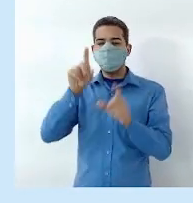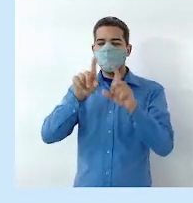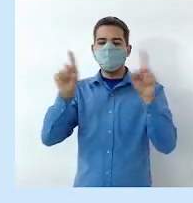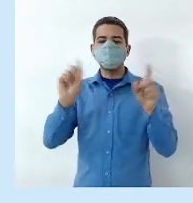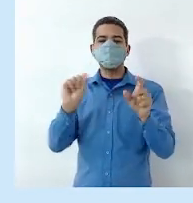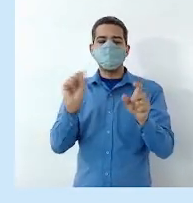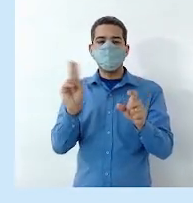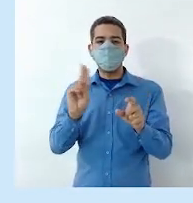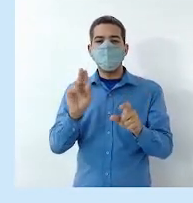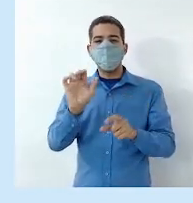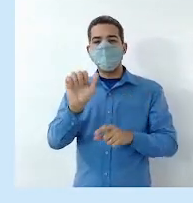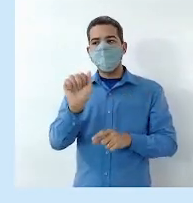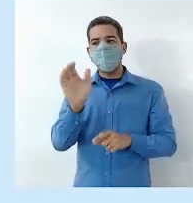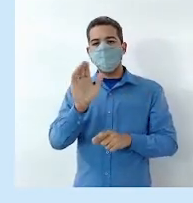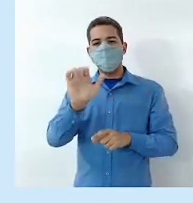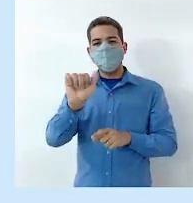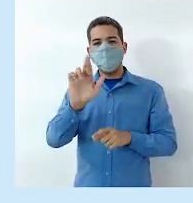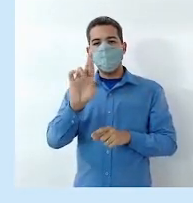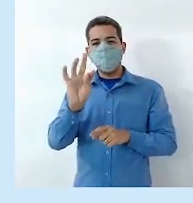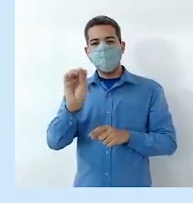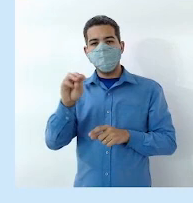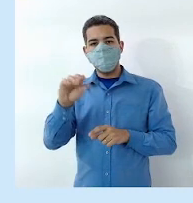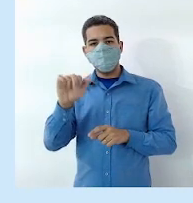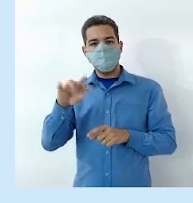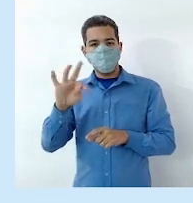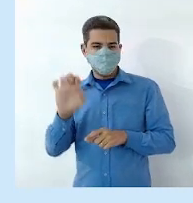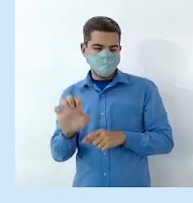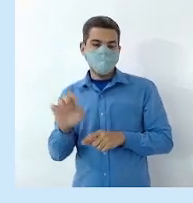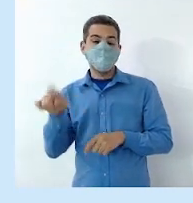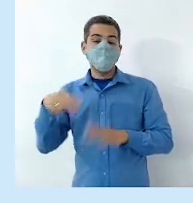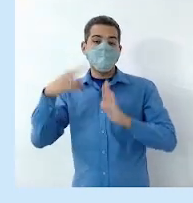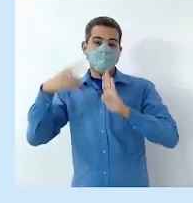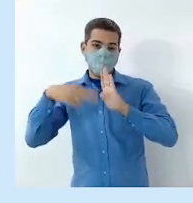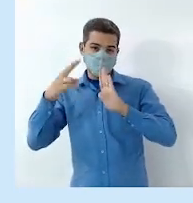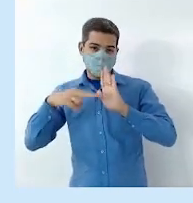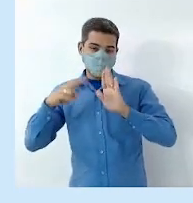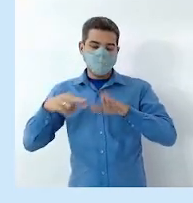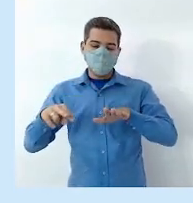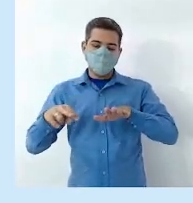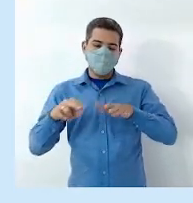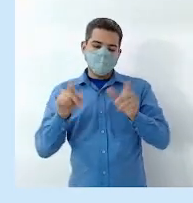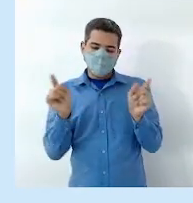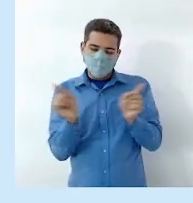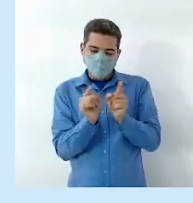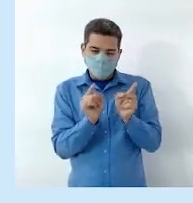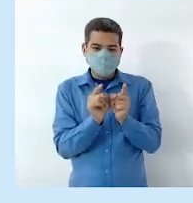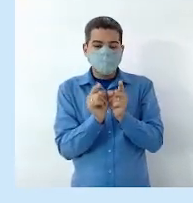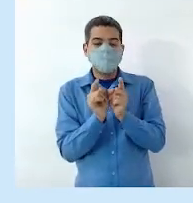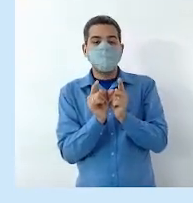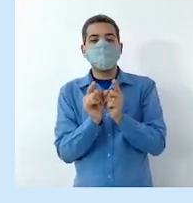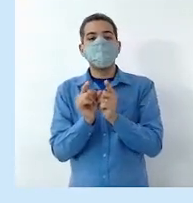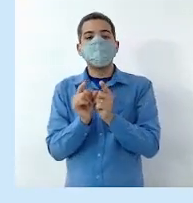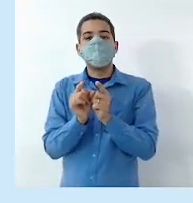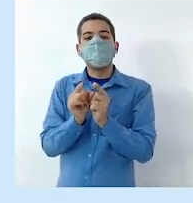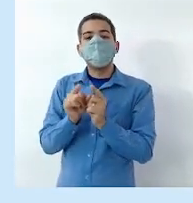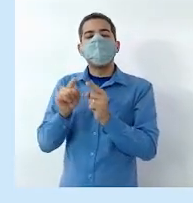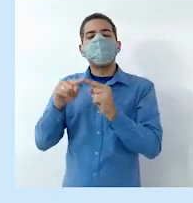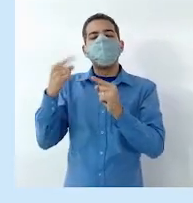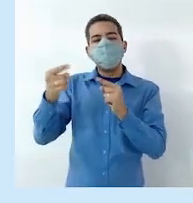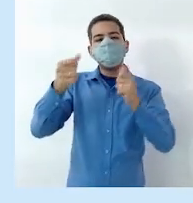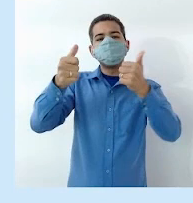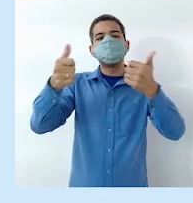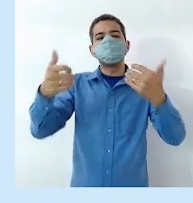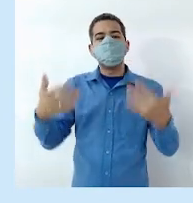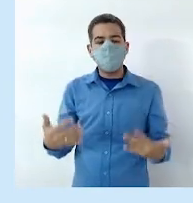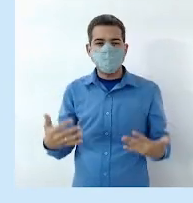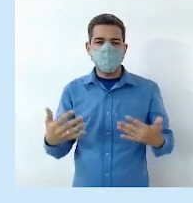de Machado de Assis. A gente vai fazer a leitura desse texto, desse trechinho do conto, vou explicar para